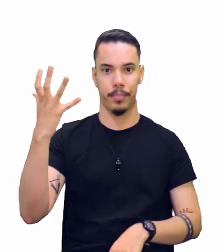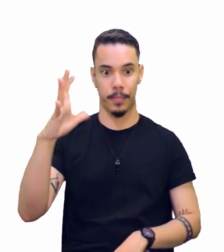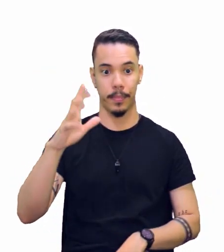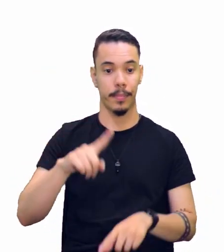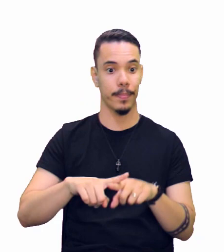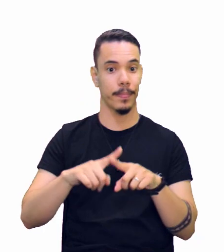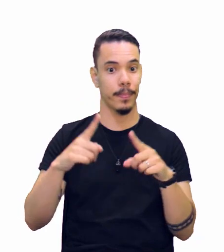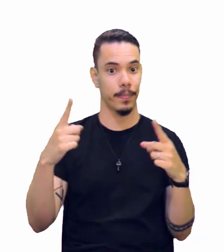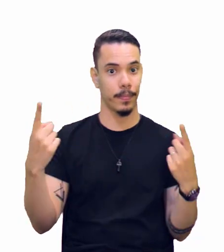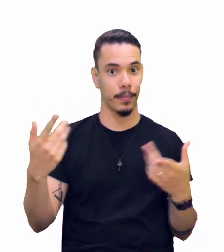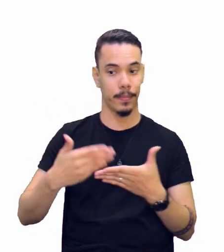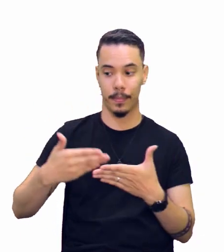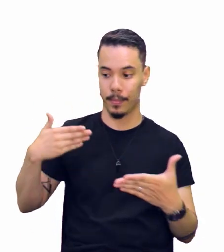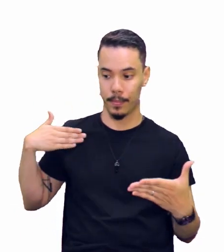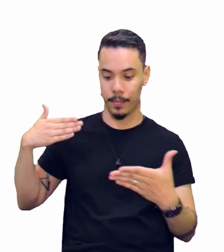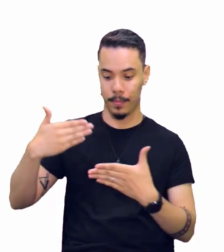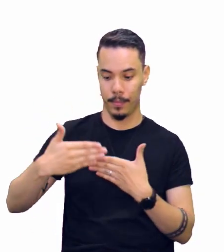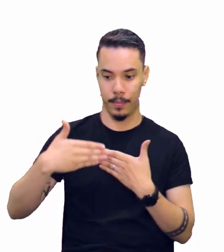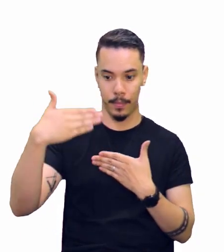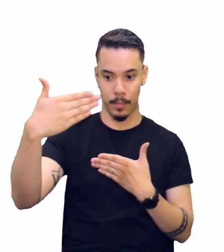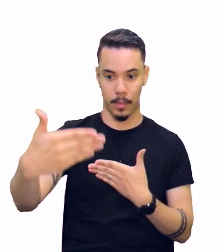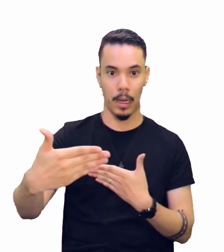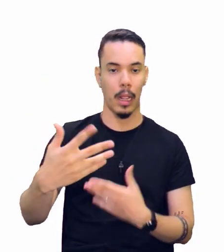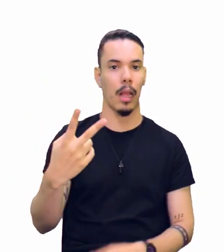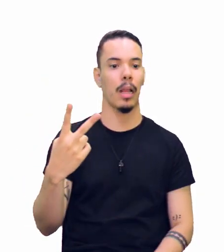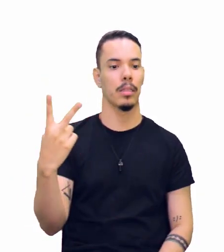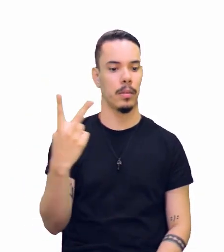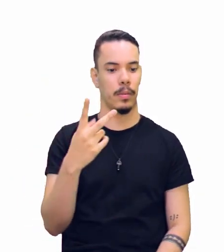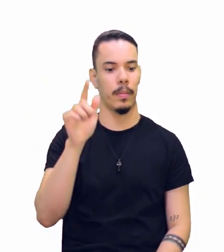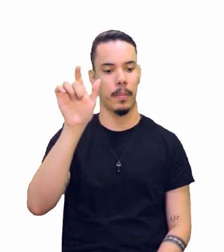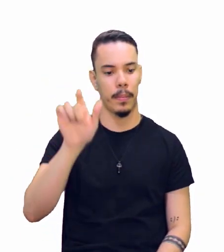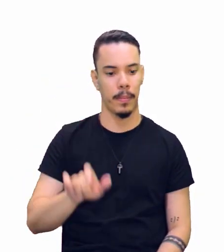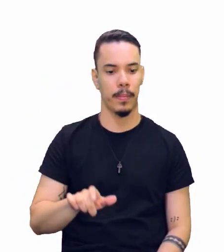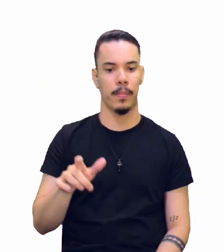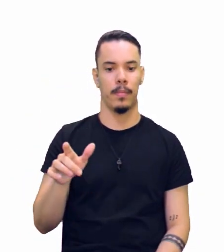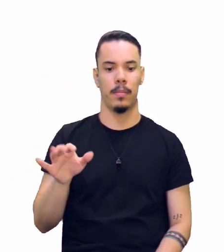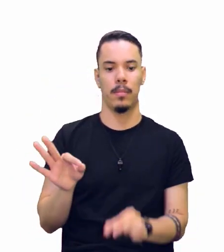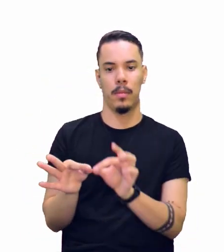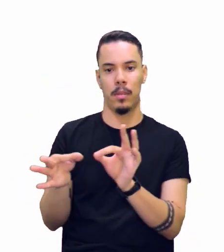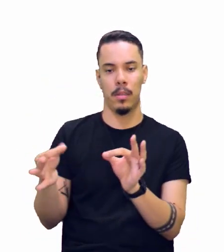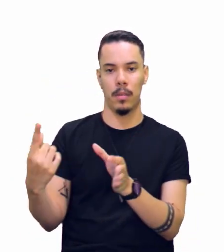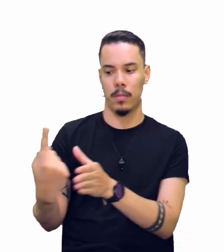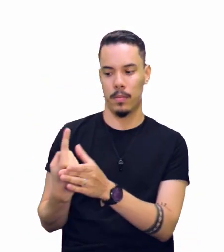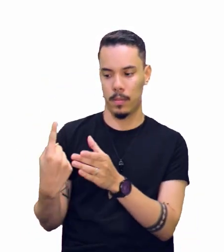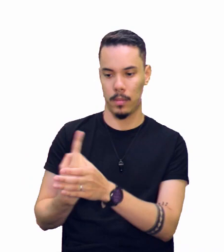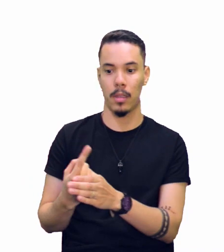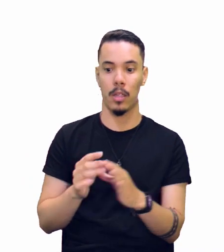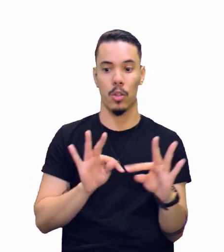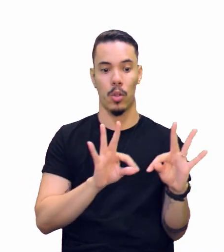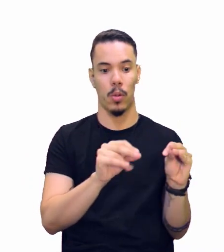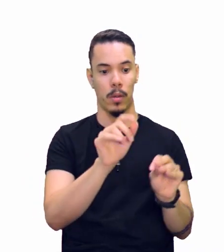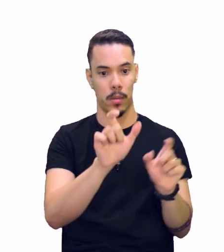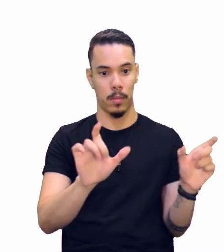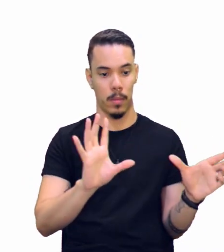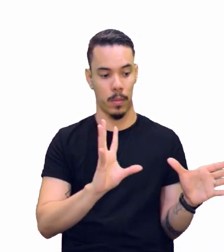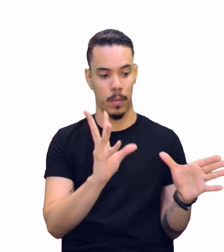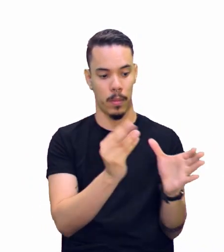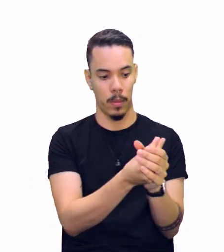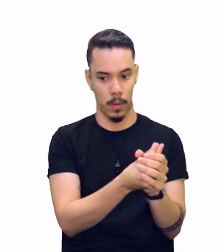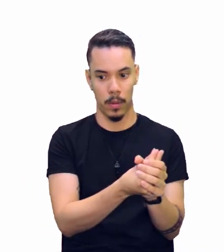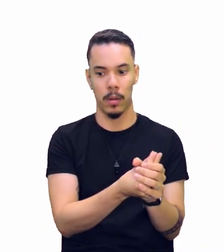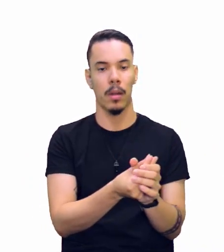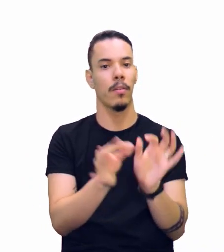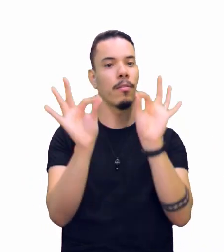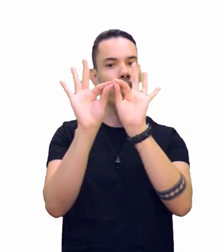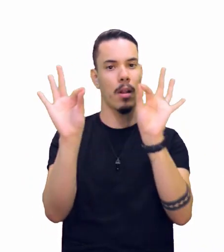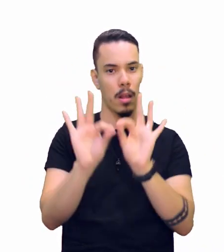na questão da segunda pessoa do singular e todas as pessoas do plural, no simple present, em